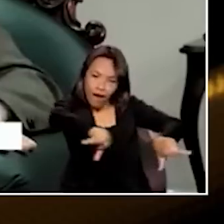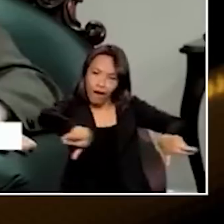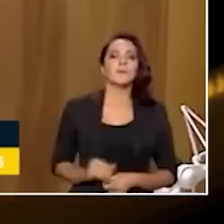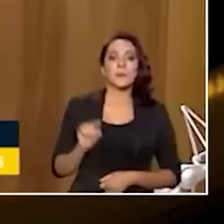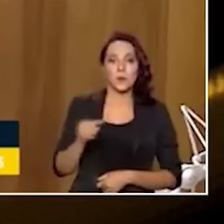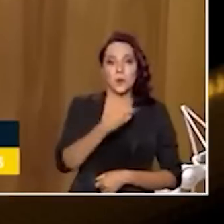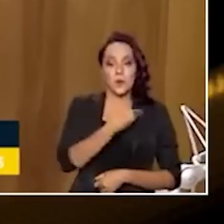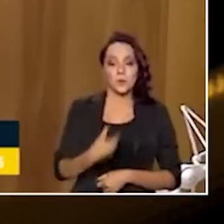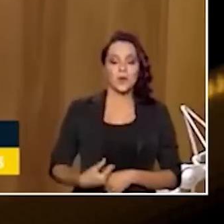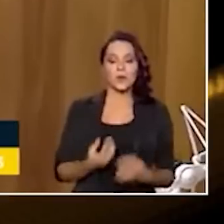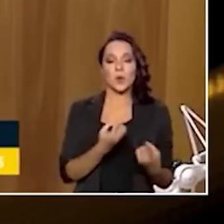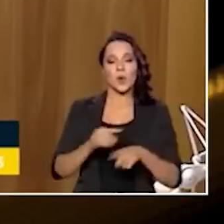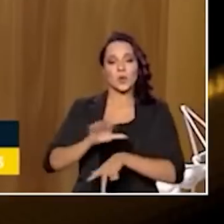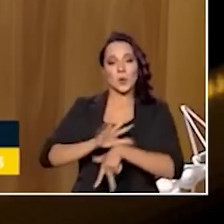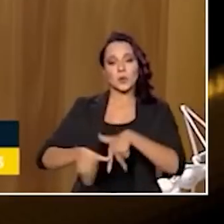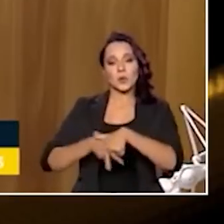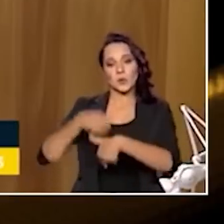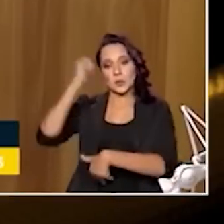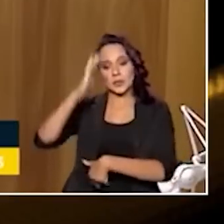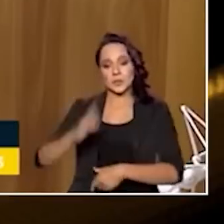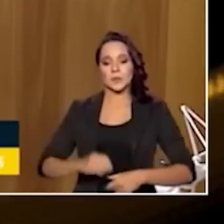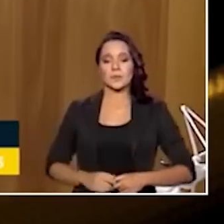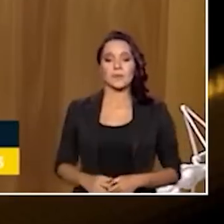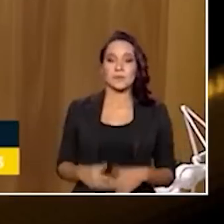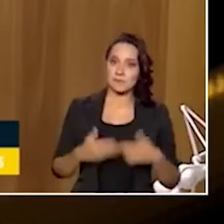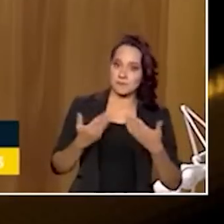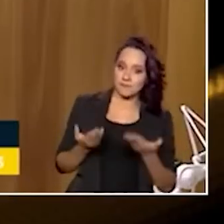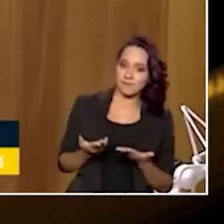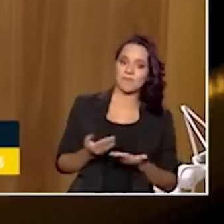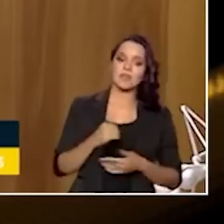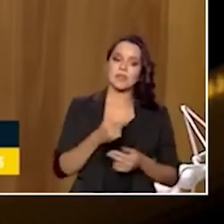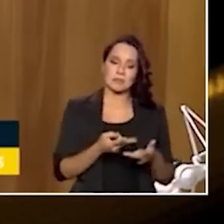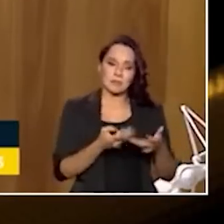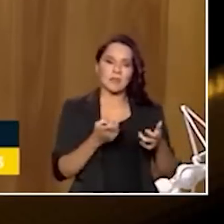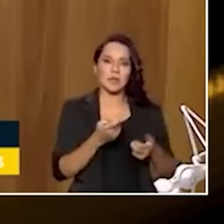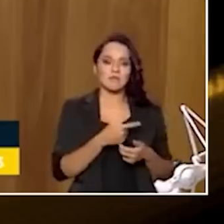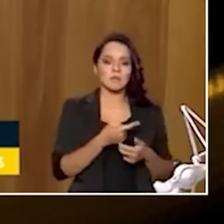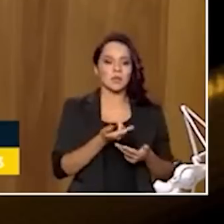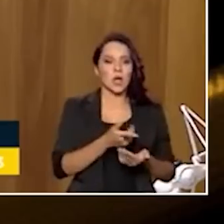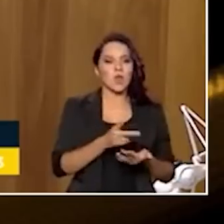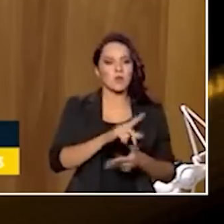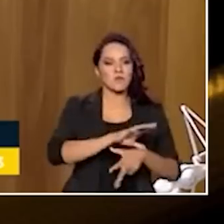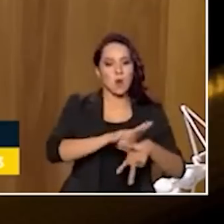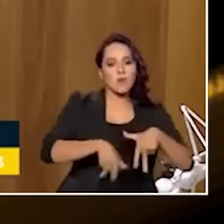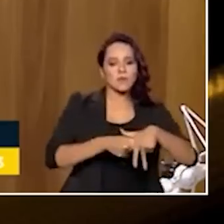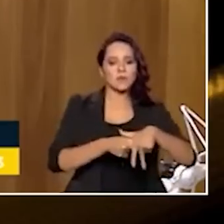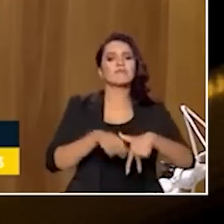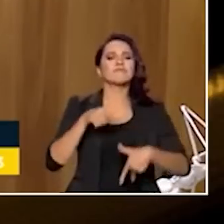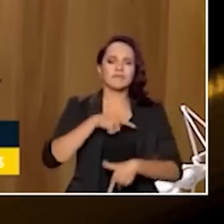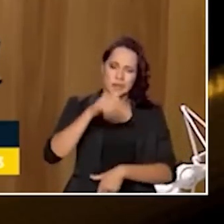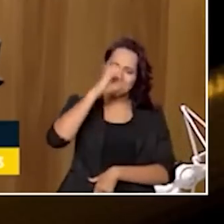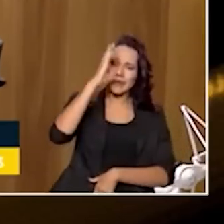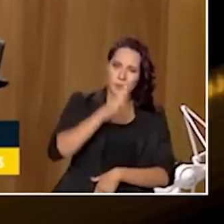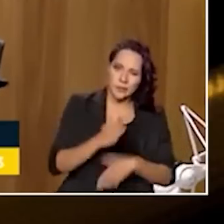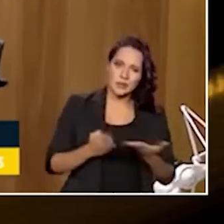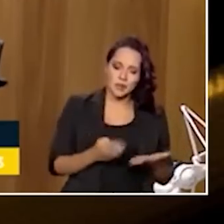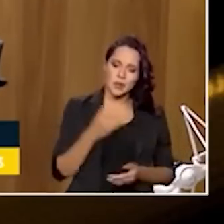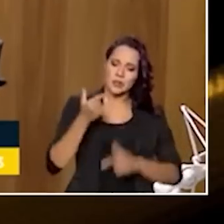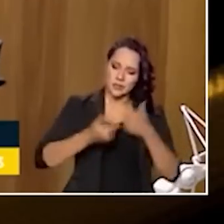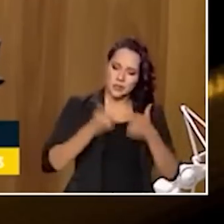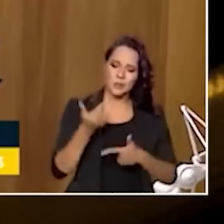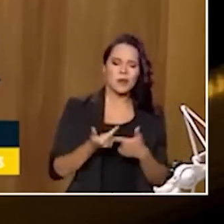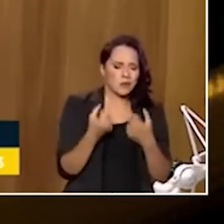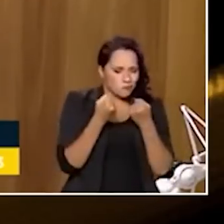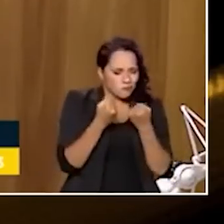apresentou a justiça a polícia cumpriu todas as normas todo o rito entregou o passaporte O